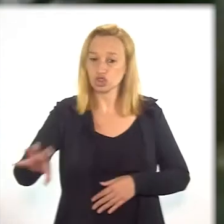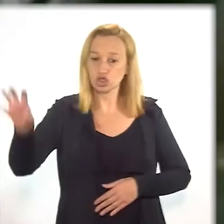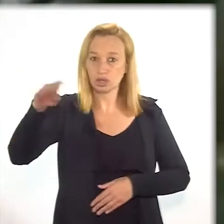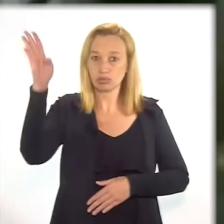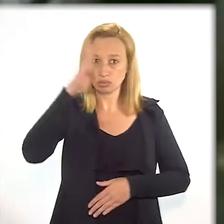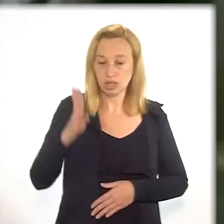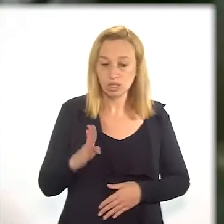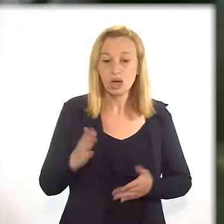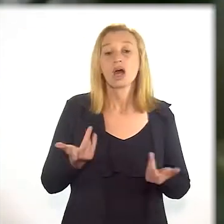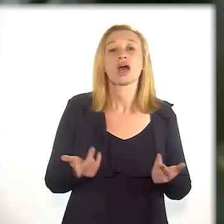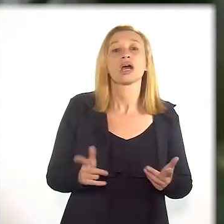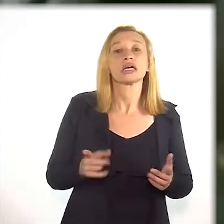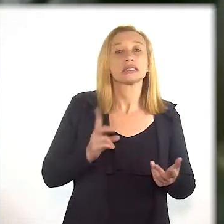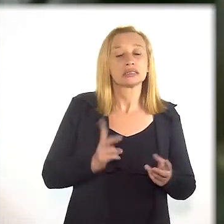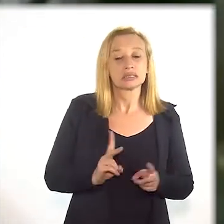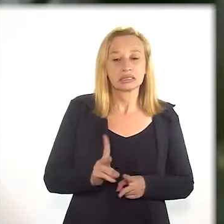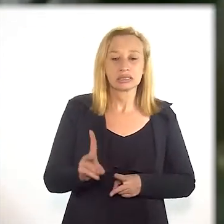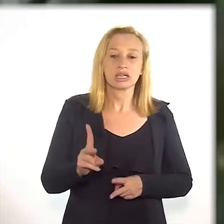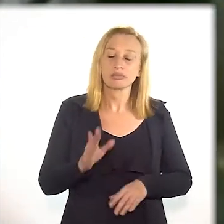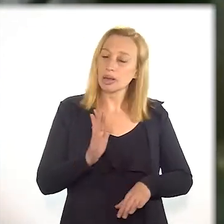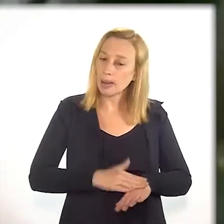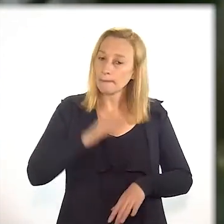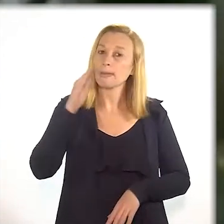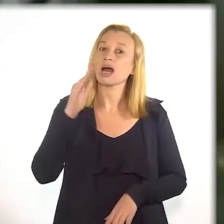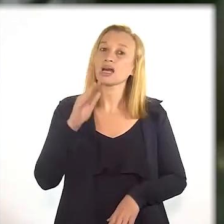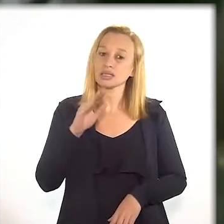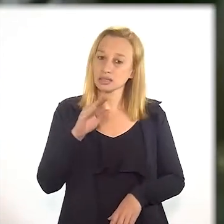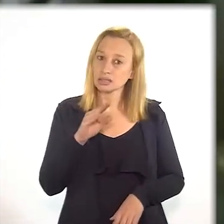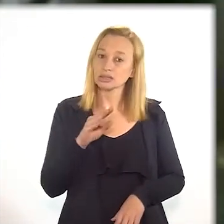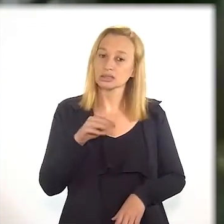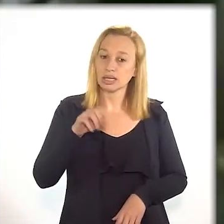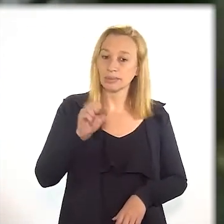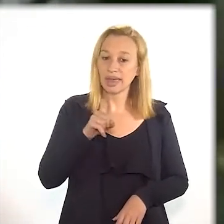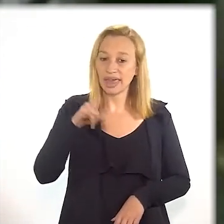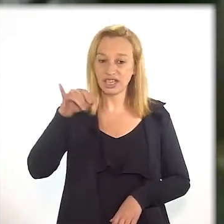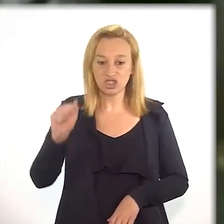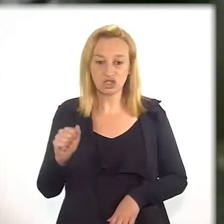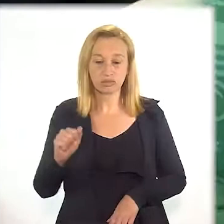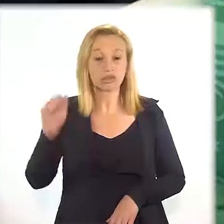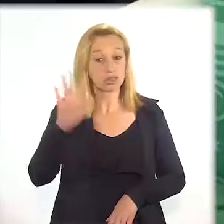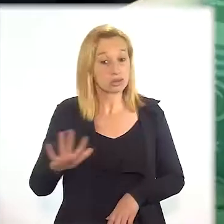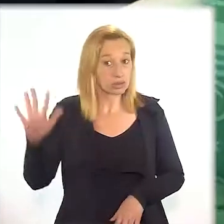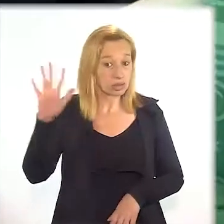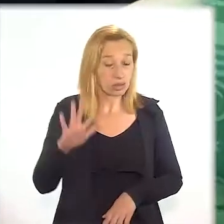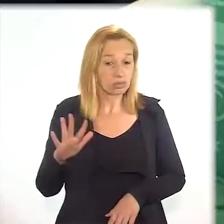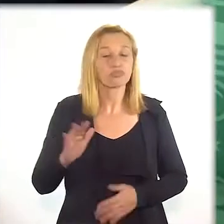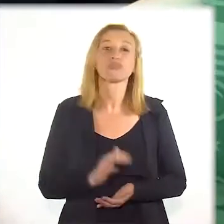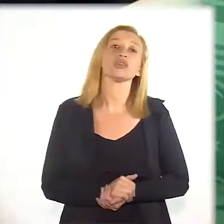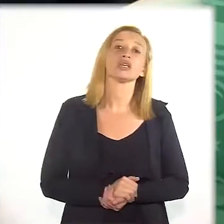do país, e sempre bem acima da média nacional.